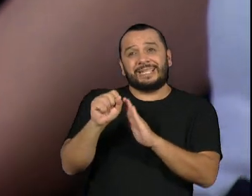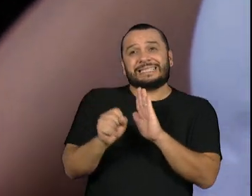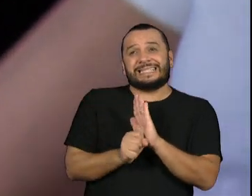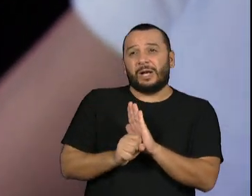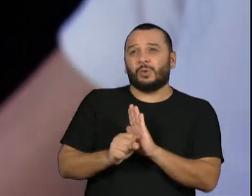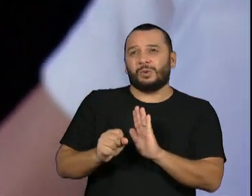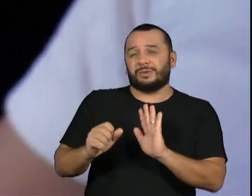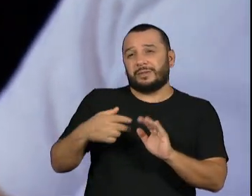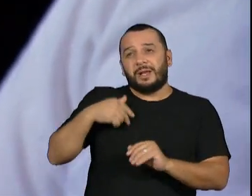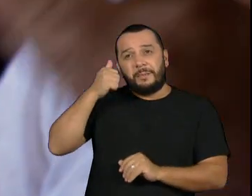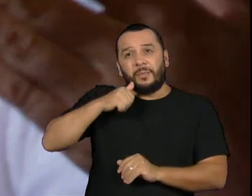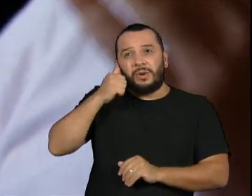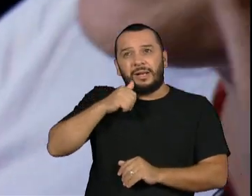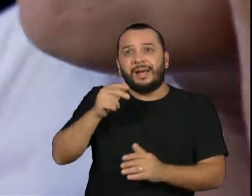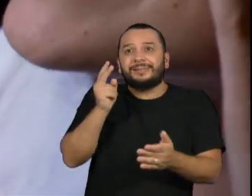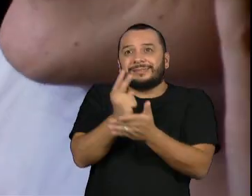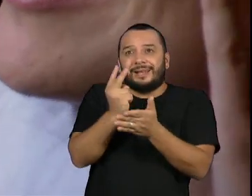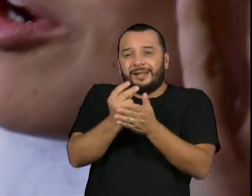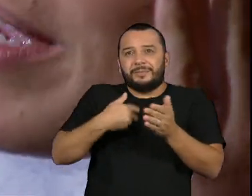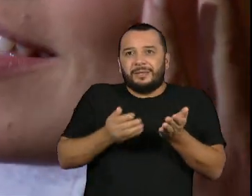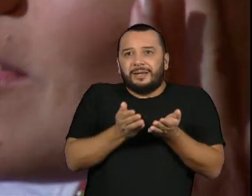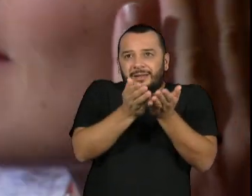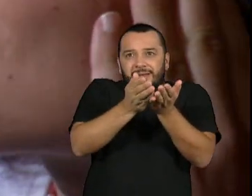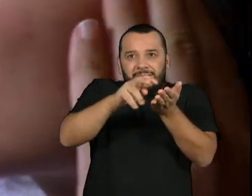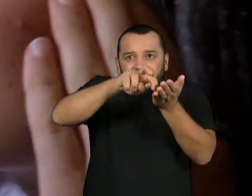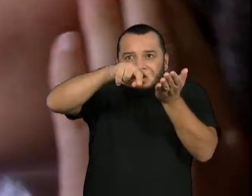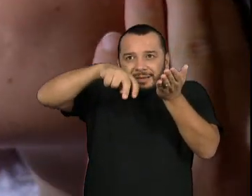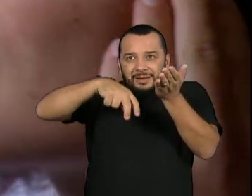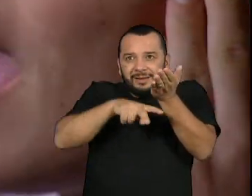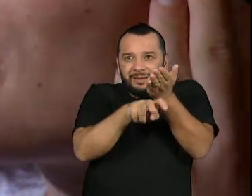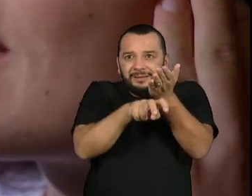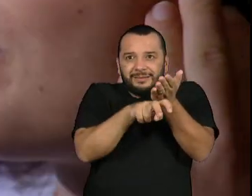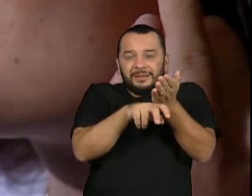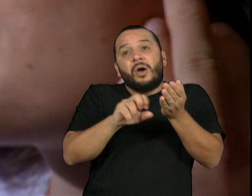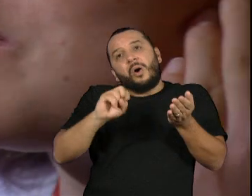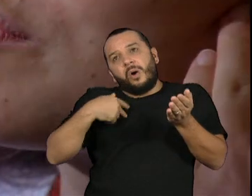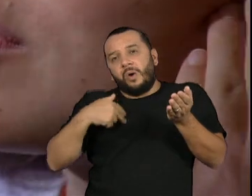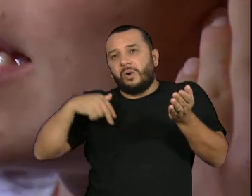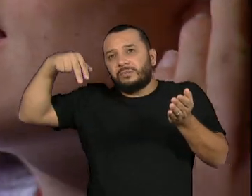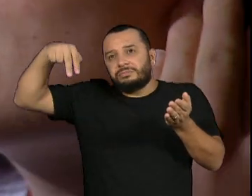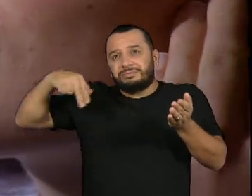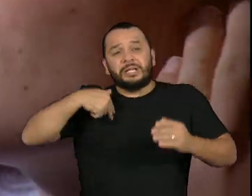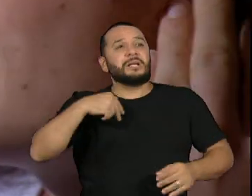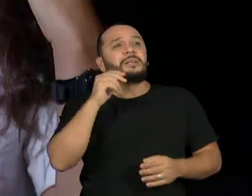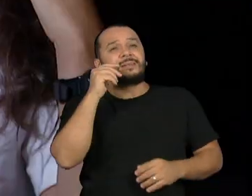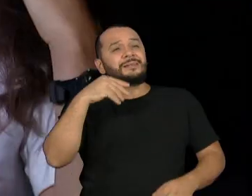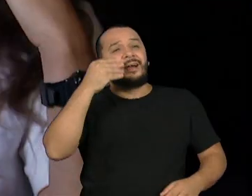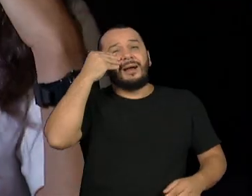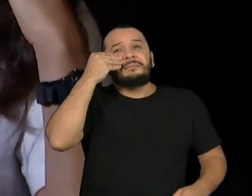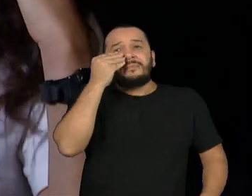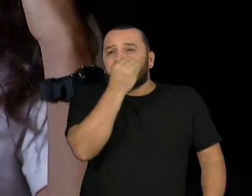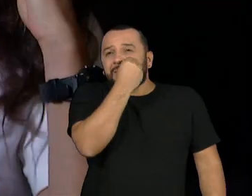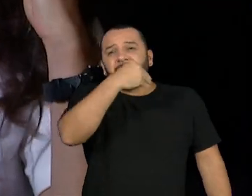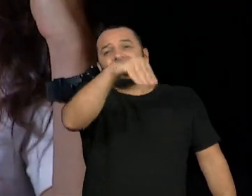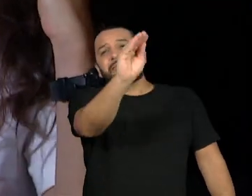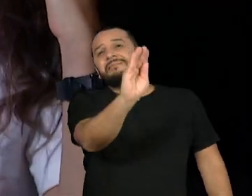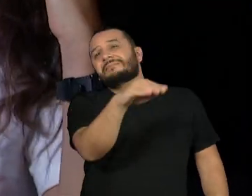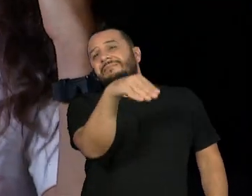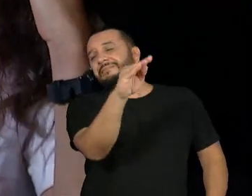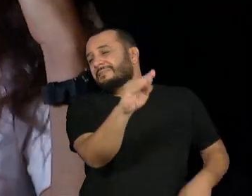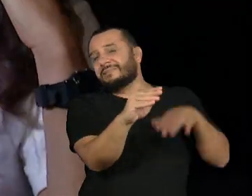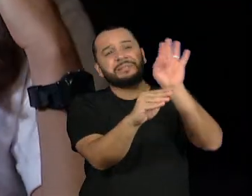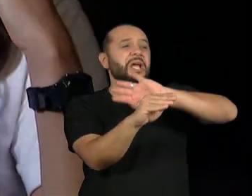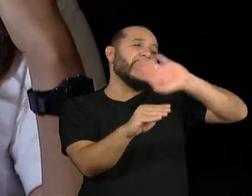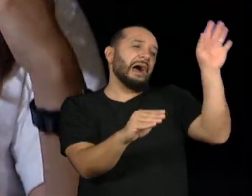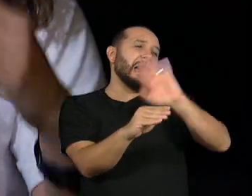ficaram no cais, né? Igual você citou a pessoa no começo. Então, as noivas dando tchau, sem saber se os maridos voltariam, né? As mães chorando,